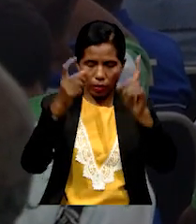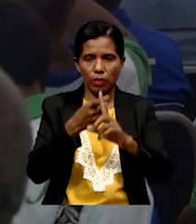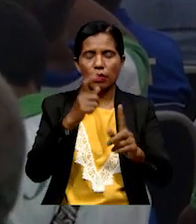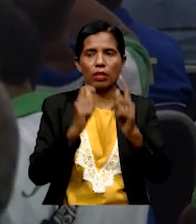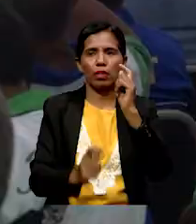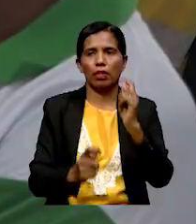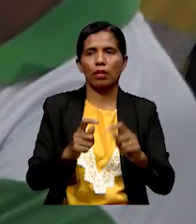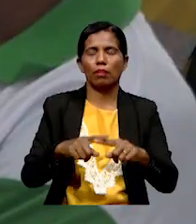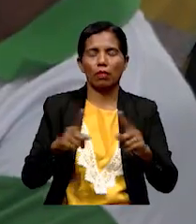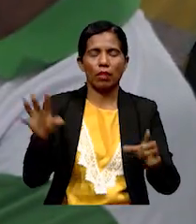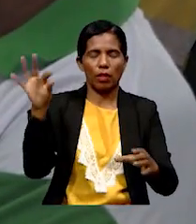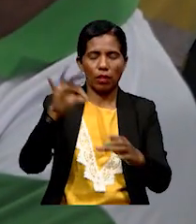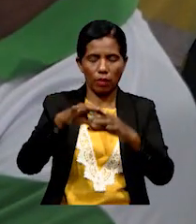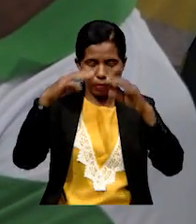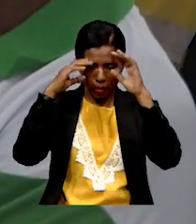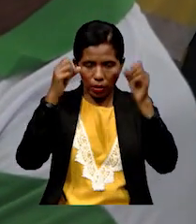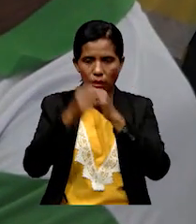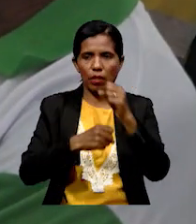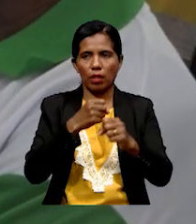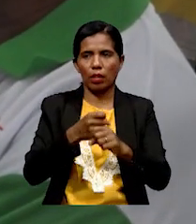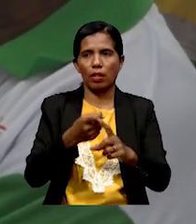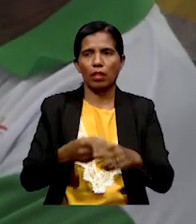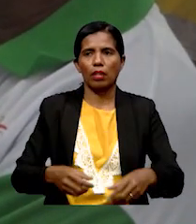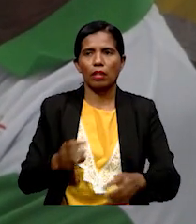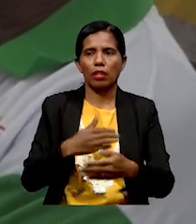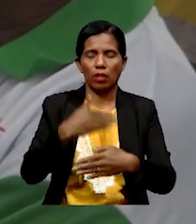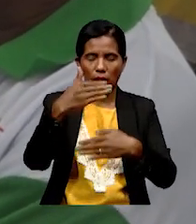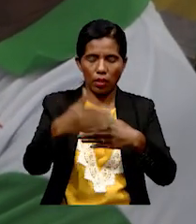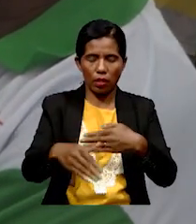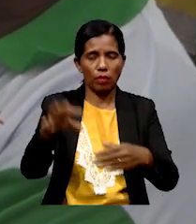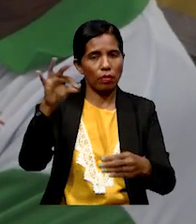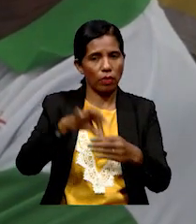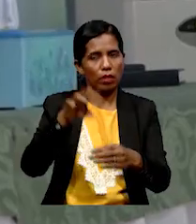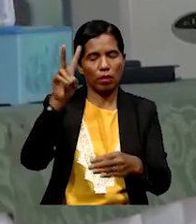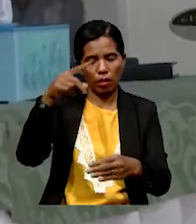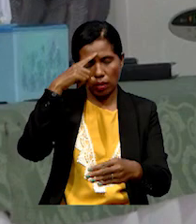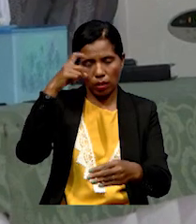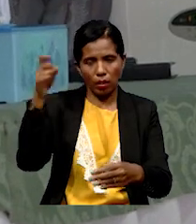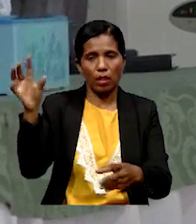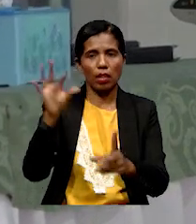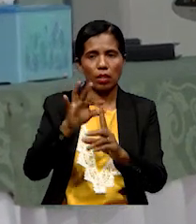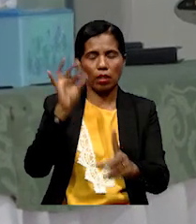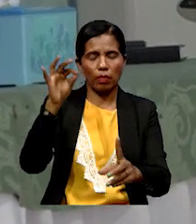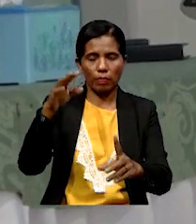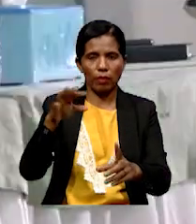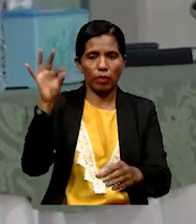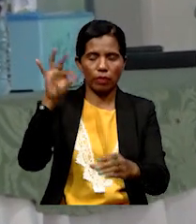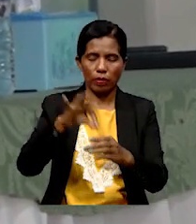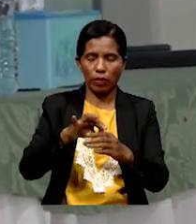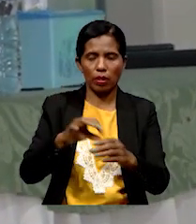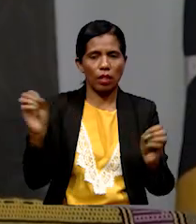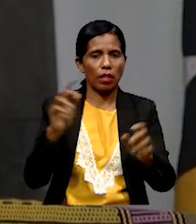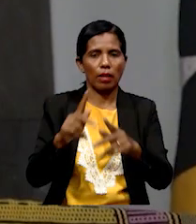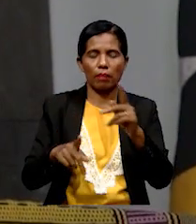rekursu, mai be elisang presidensial tinang ne, posibilidade se hakat ba segunda volta, tambah elisang primera ronde la ia kandidatu ida makmanan